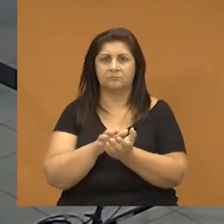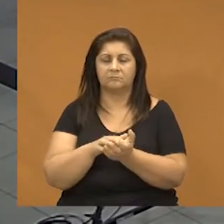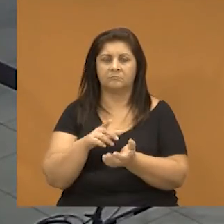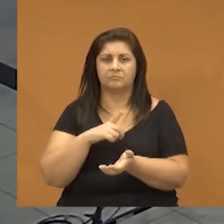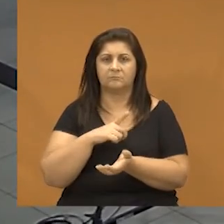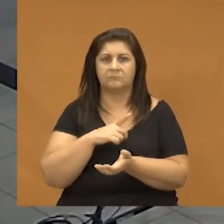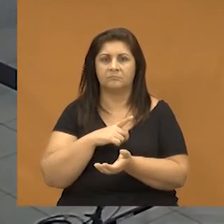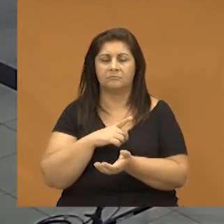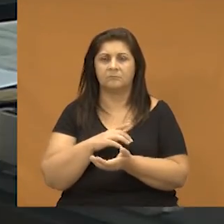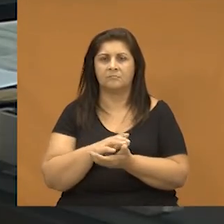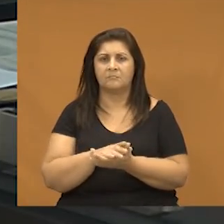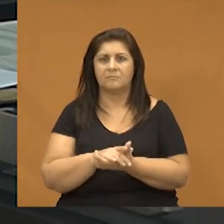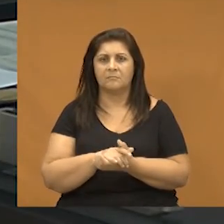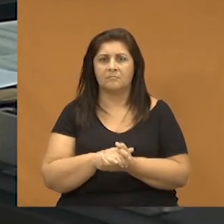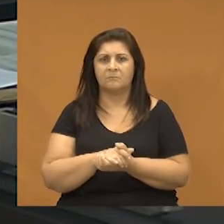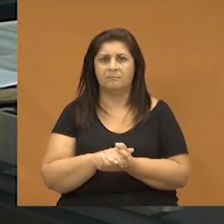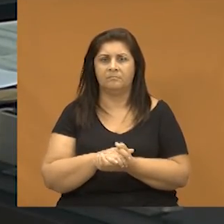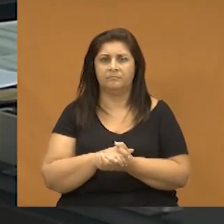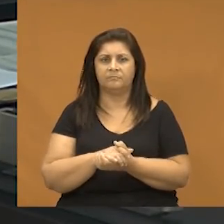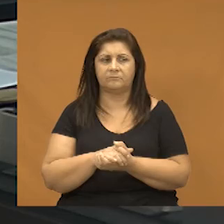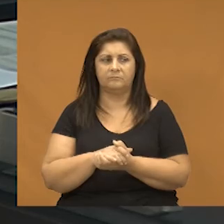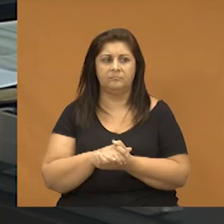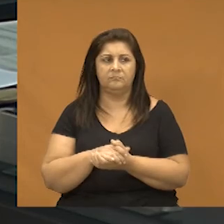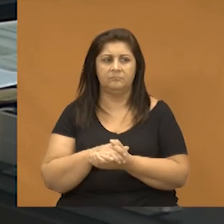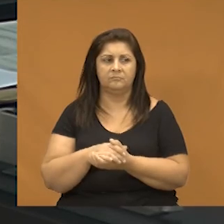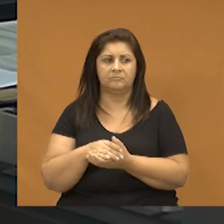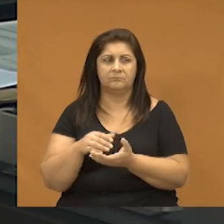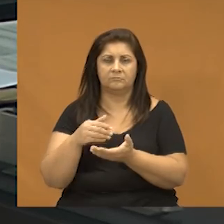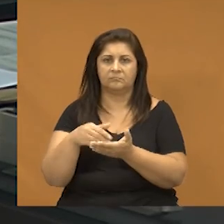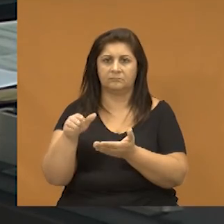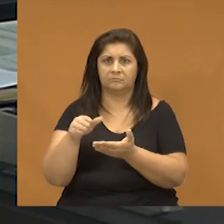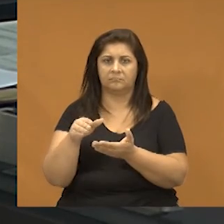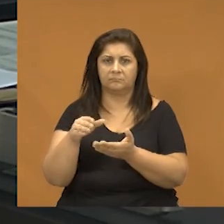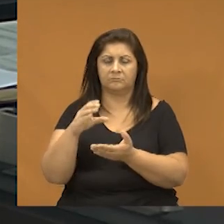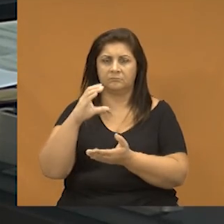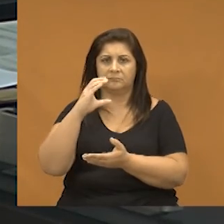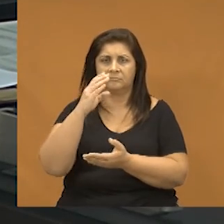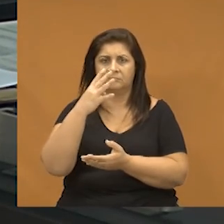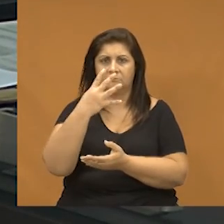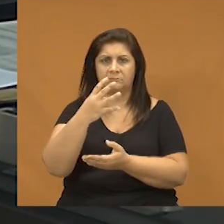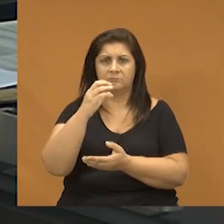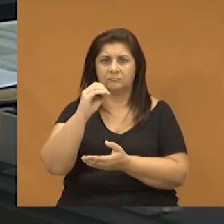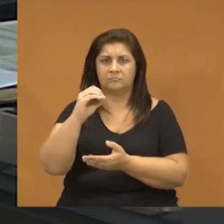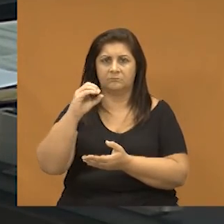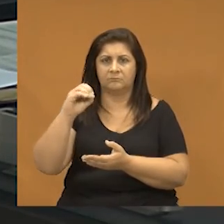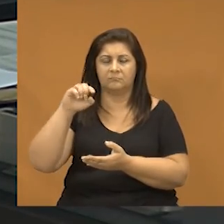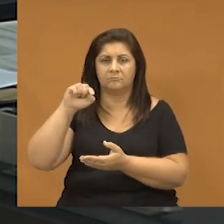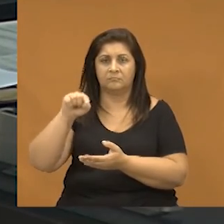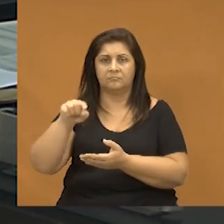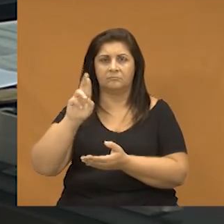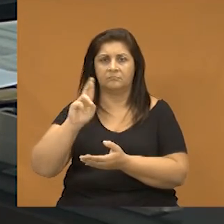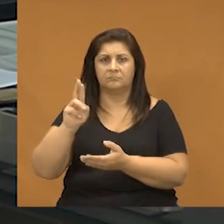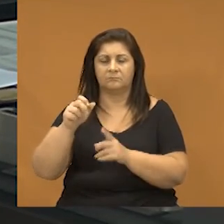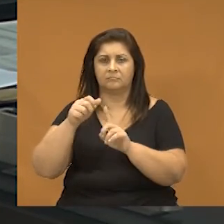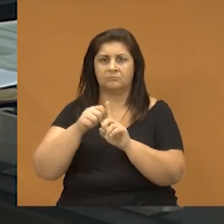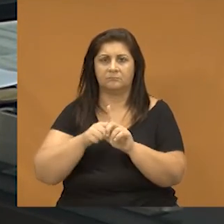envio para a Consavap de R$400 mil por mês. R$400 mil por mês. Tá? Então, o que